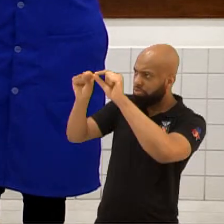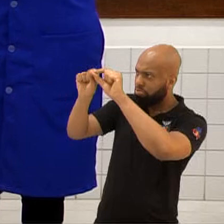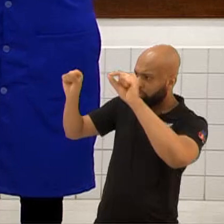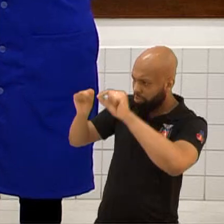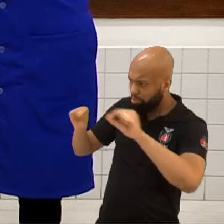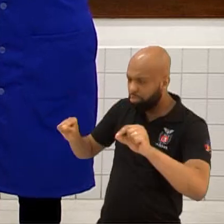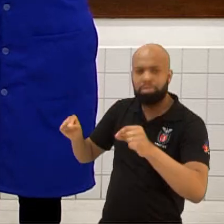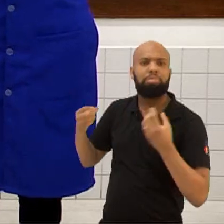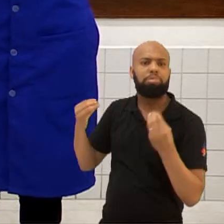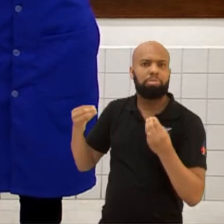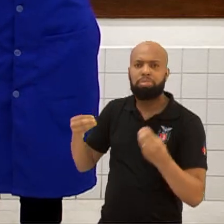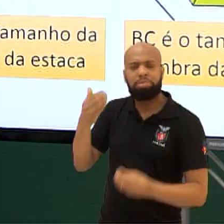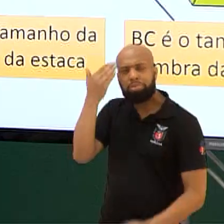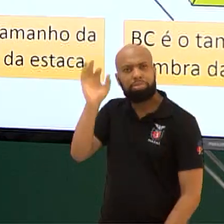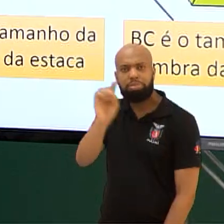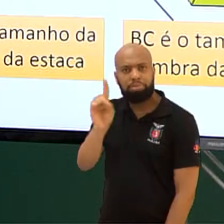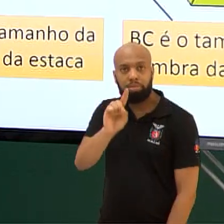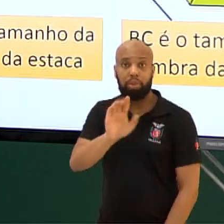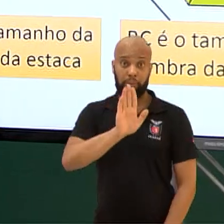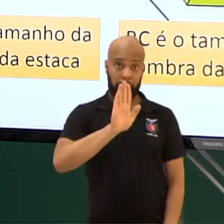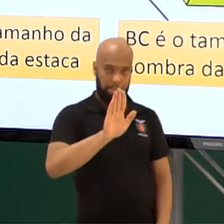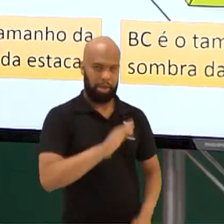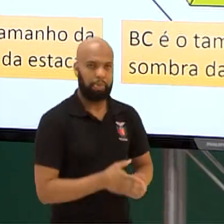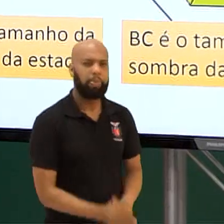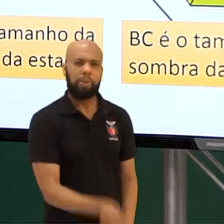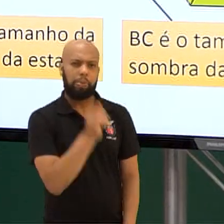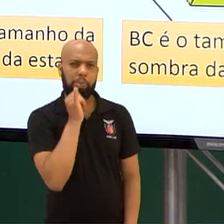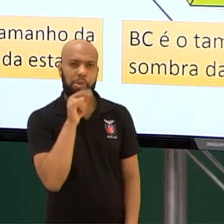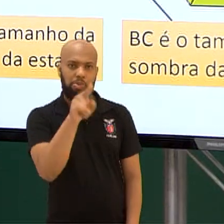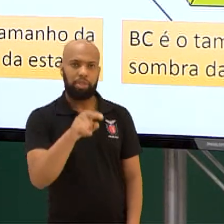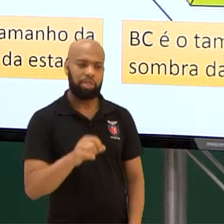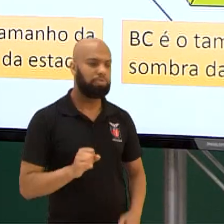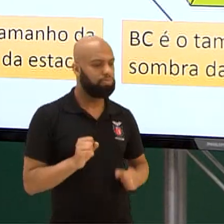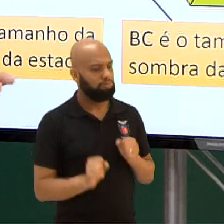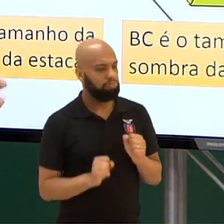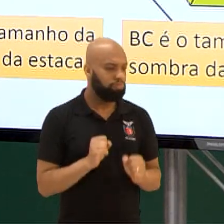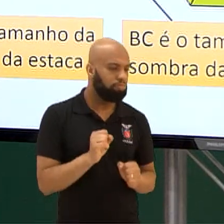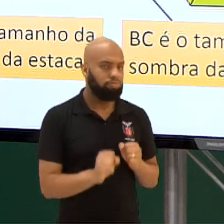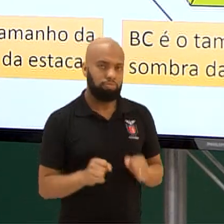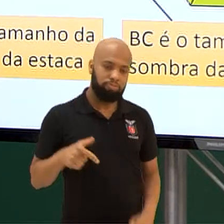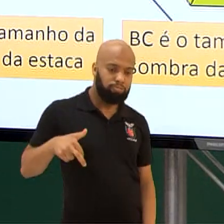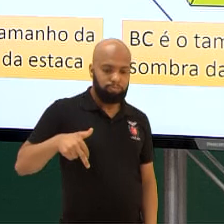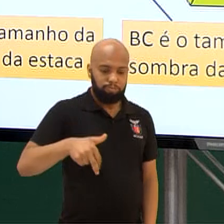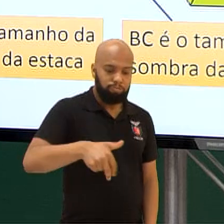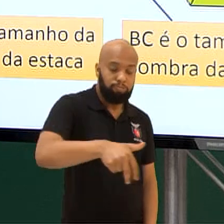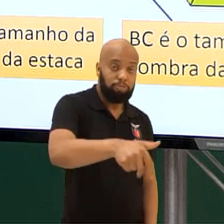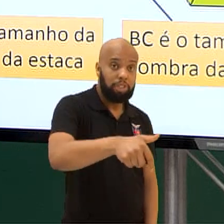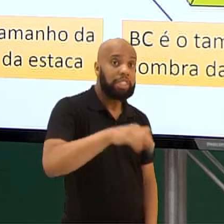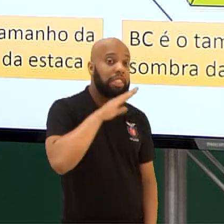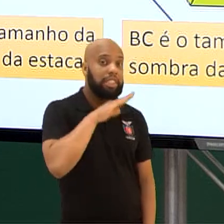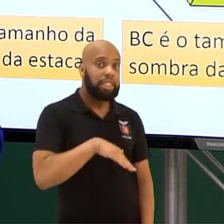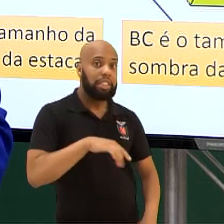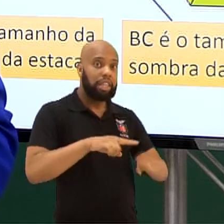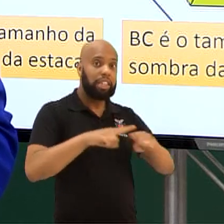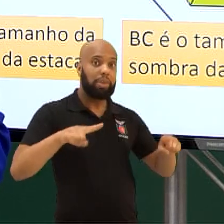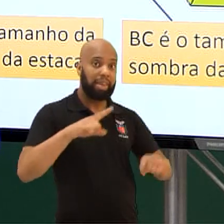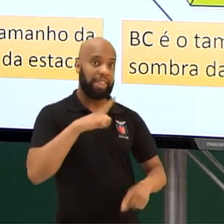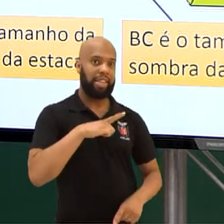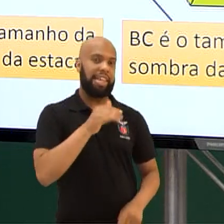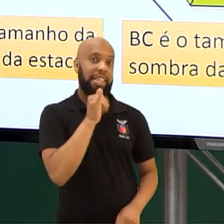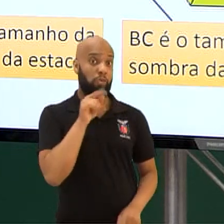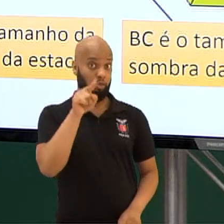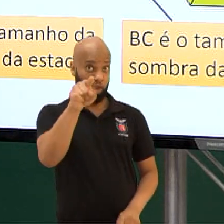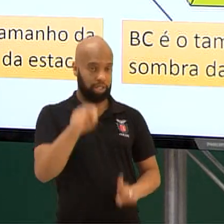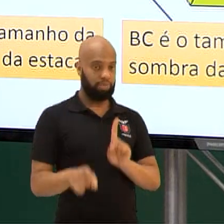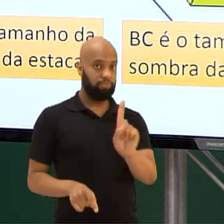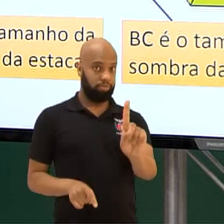já caminharam no final de tarde, né, de costas para o sol. Será que alguém já fez isso? Se você já fez, né,